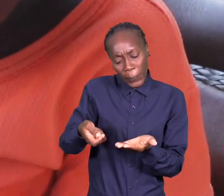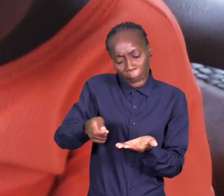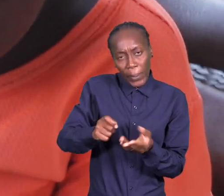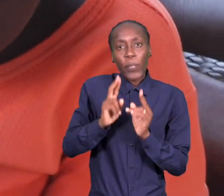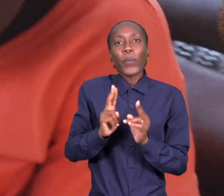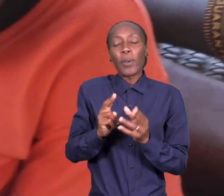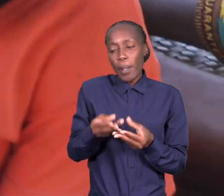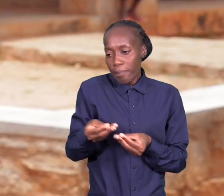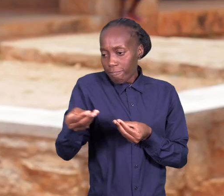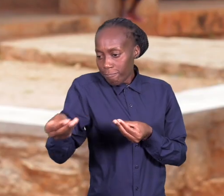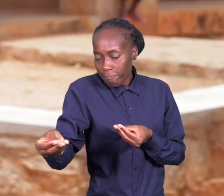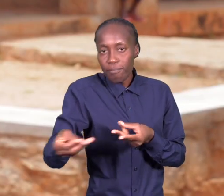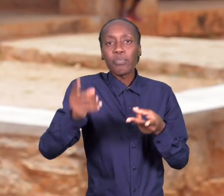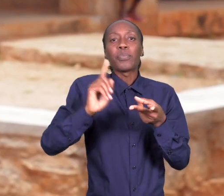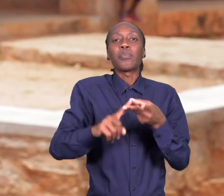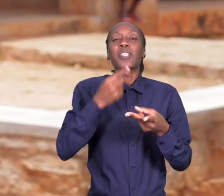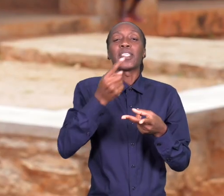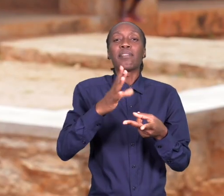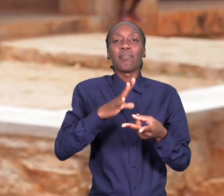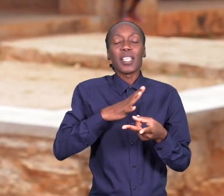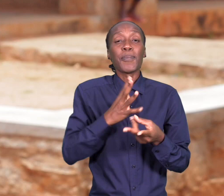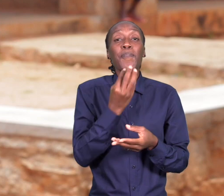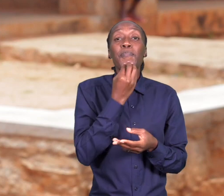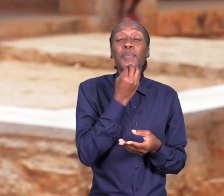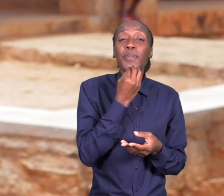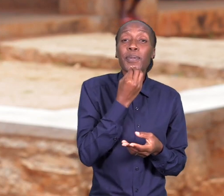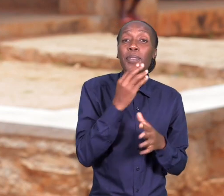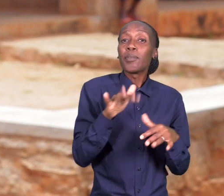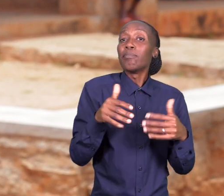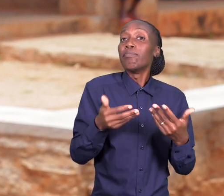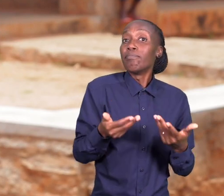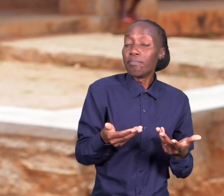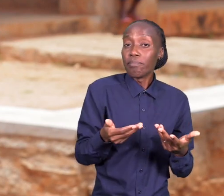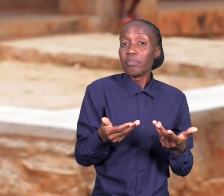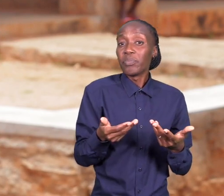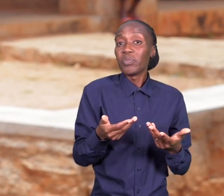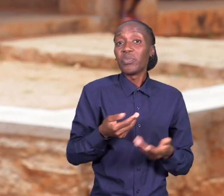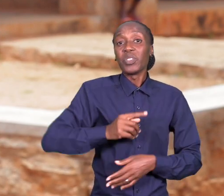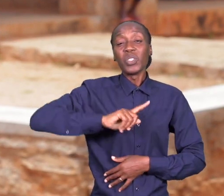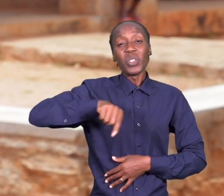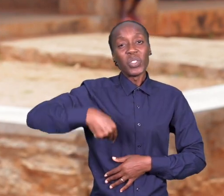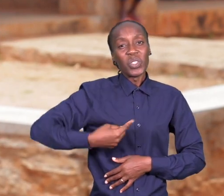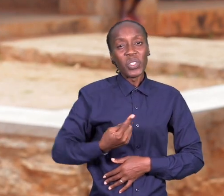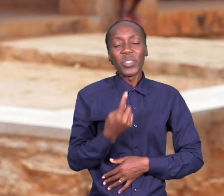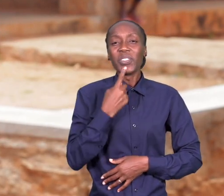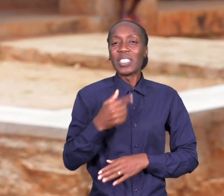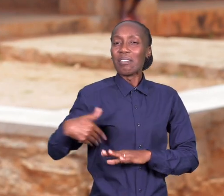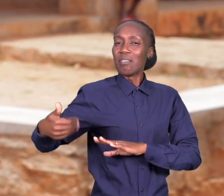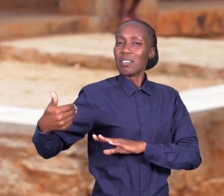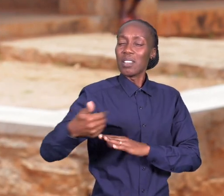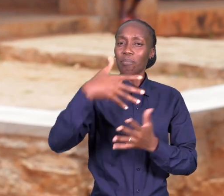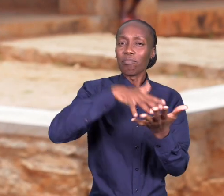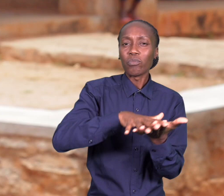quantidade que ela ingere. Em relação aos alimentos que podemos encontrar Como nós temos dito sempre, mesmo em